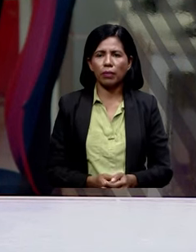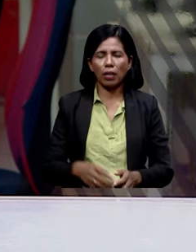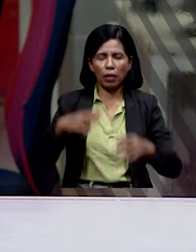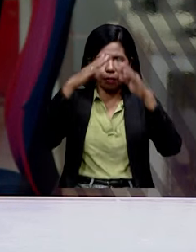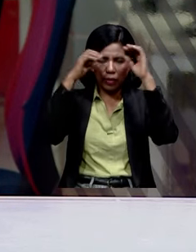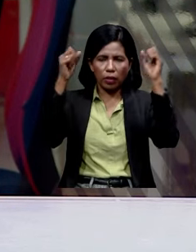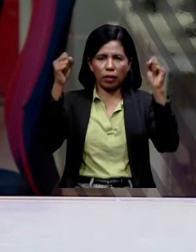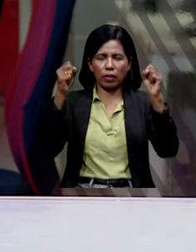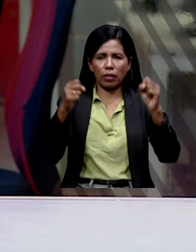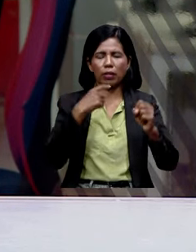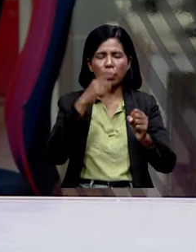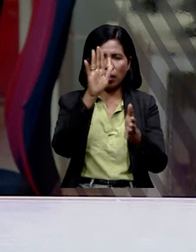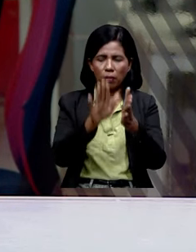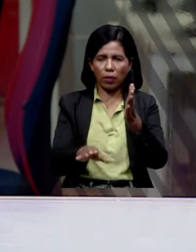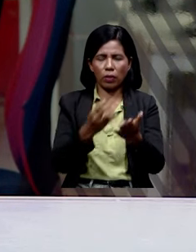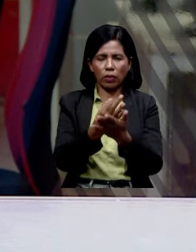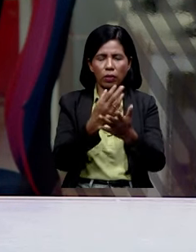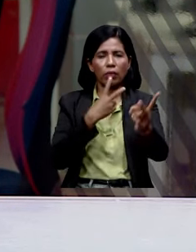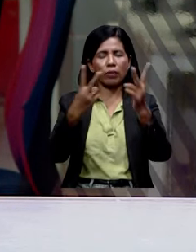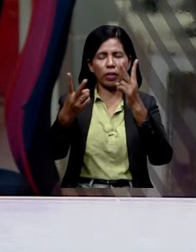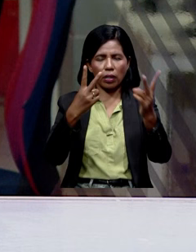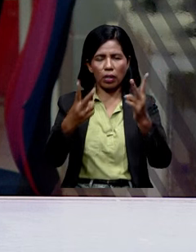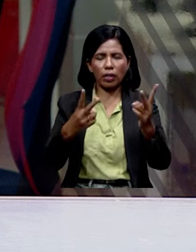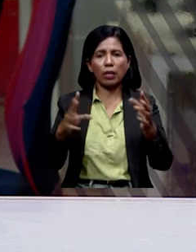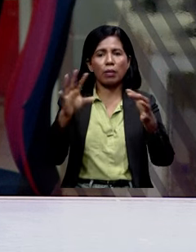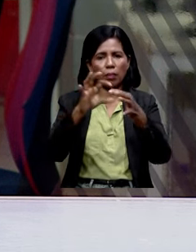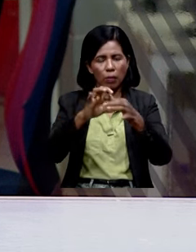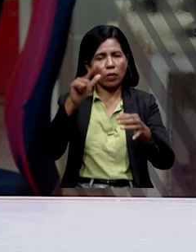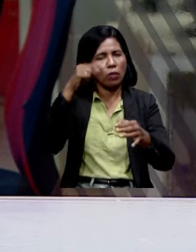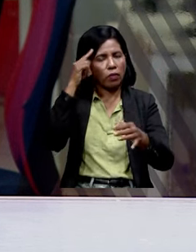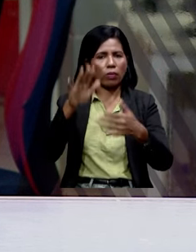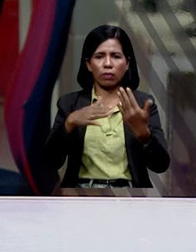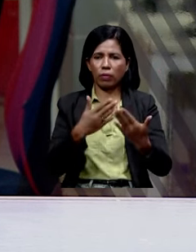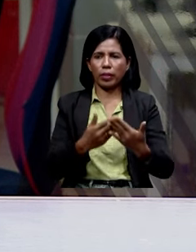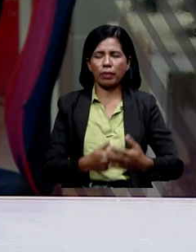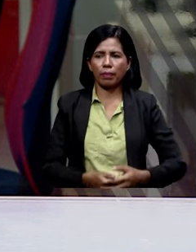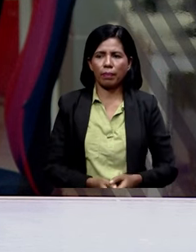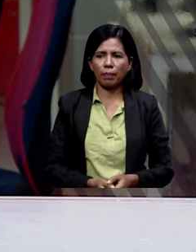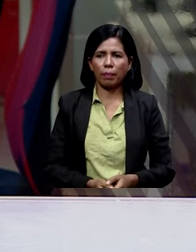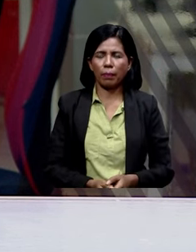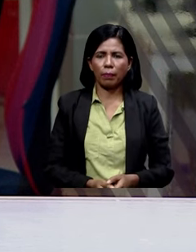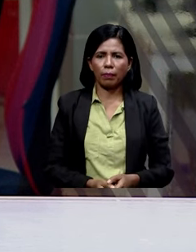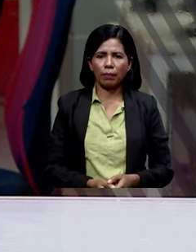Presidente da República se a menos orçamento viaja no estrangeiro, membro do governo siraniano.